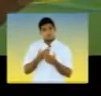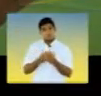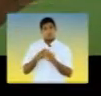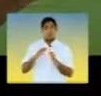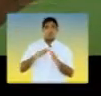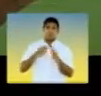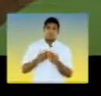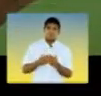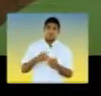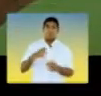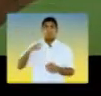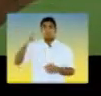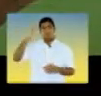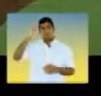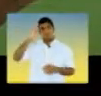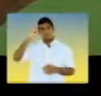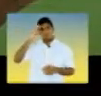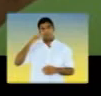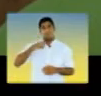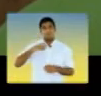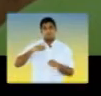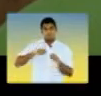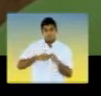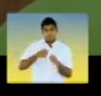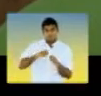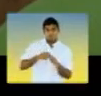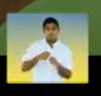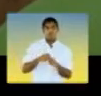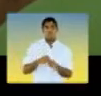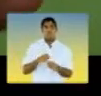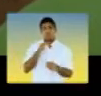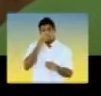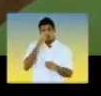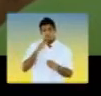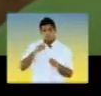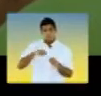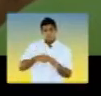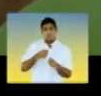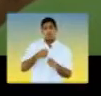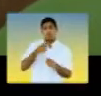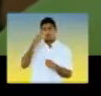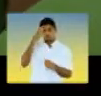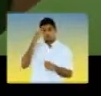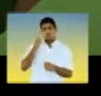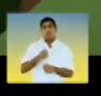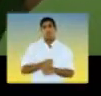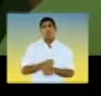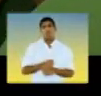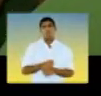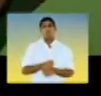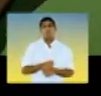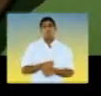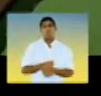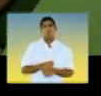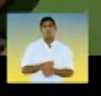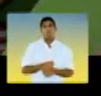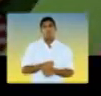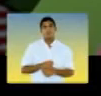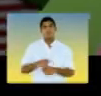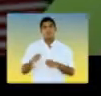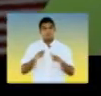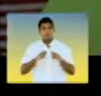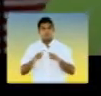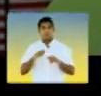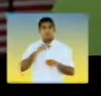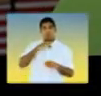também, dia de terça-feira, aí faço com fuxico, sabe? Aquelas bolinhas eu faço. Então é uma ocupação para ele e